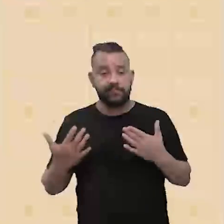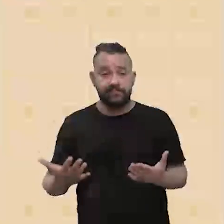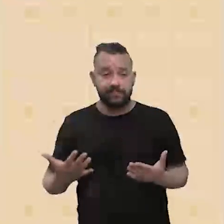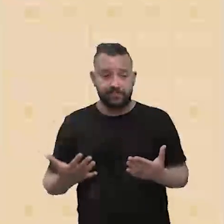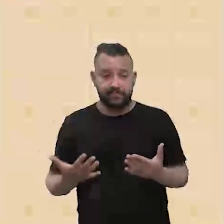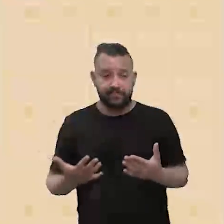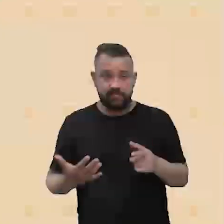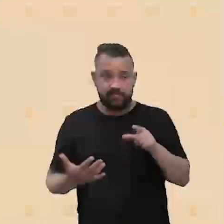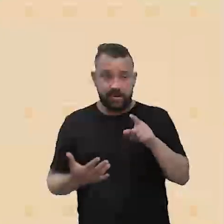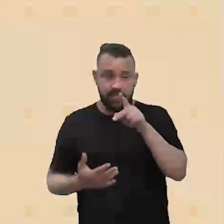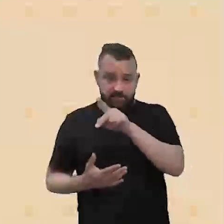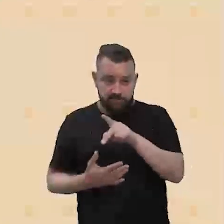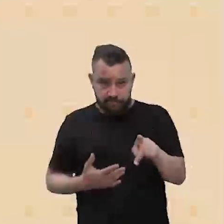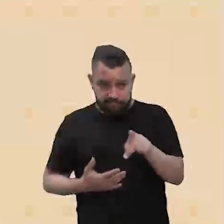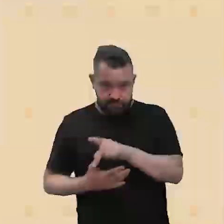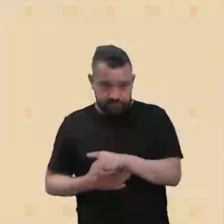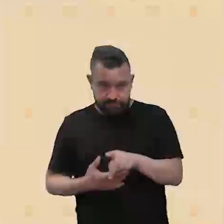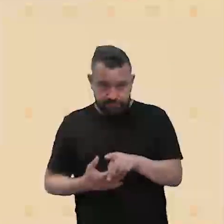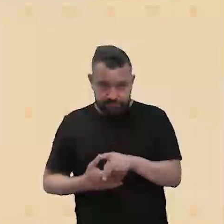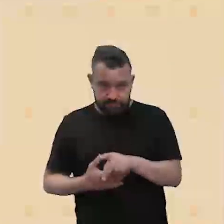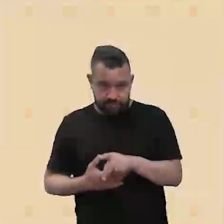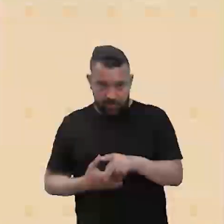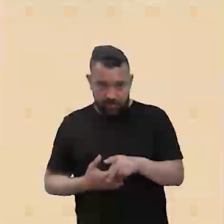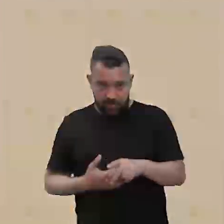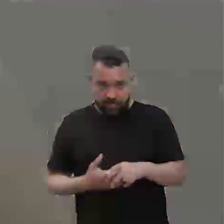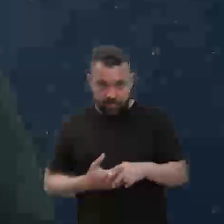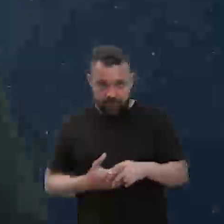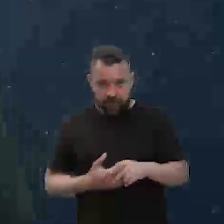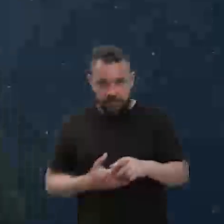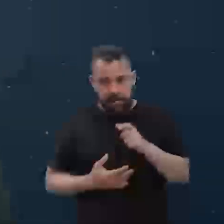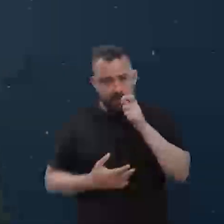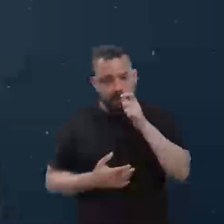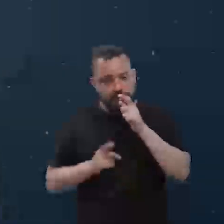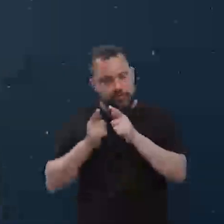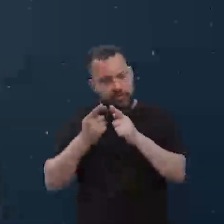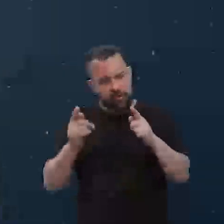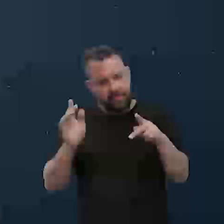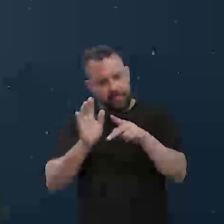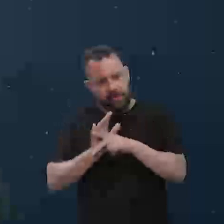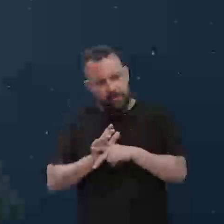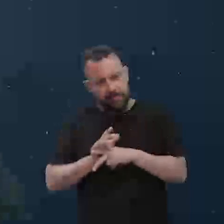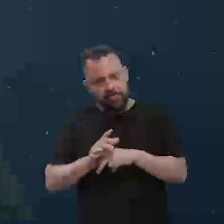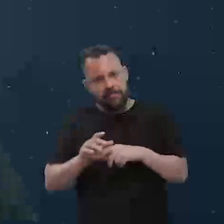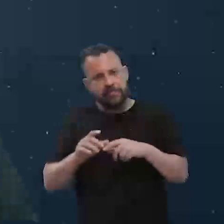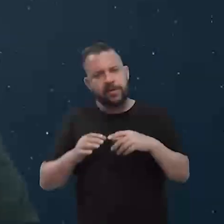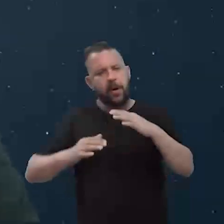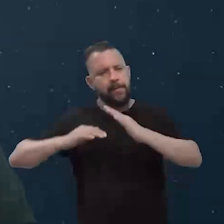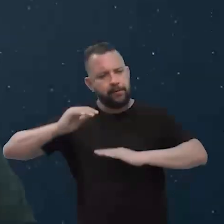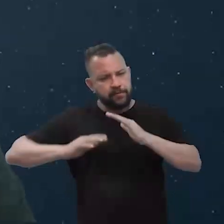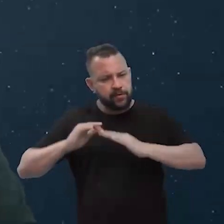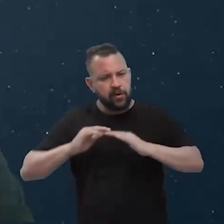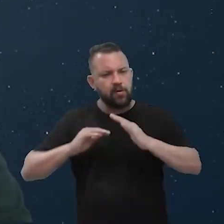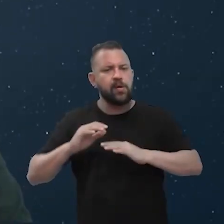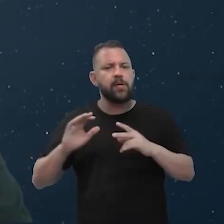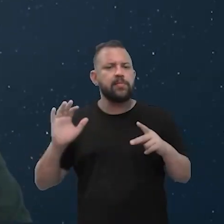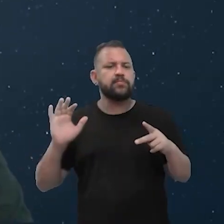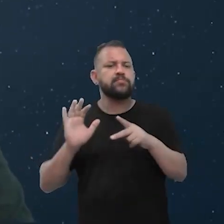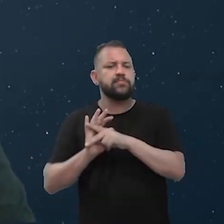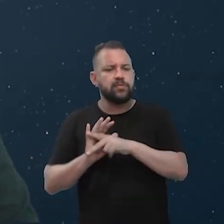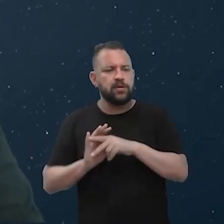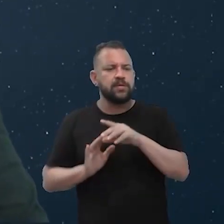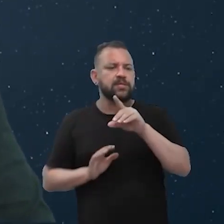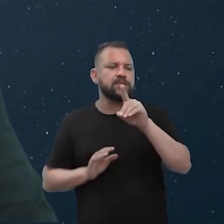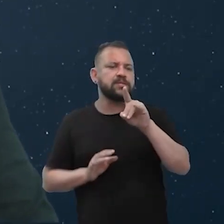Então, professor, jargões próprios de um grupo profissional faz parte da